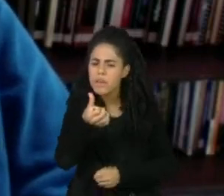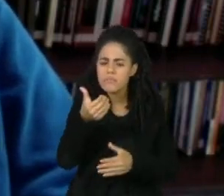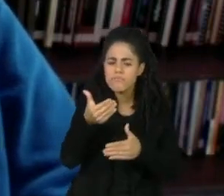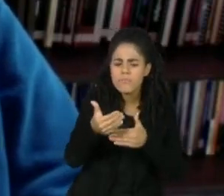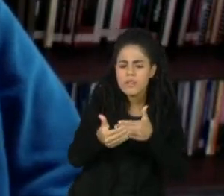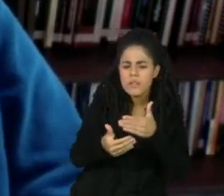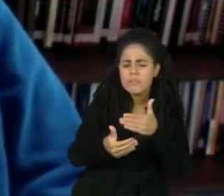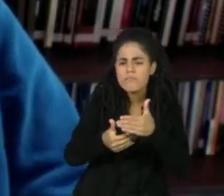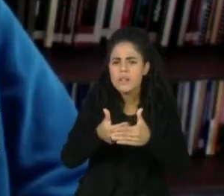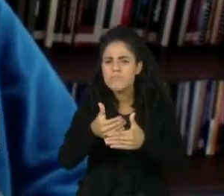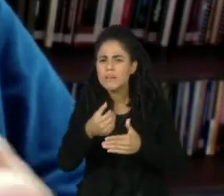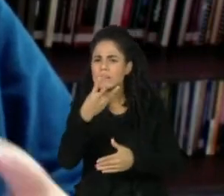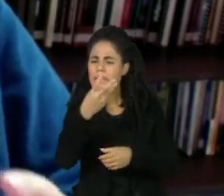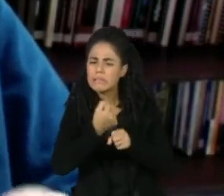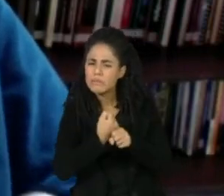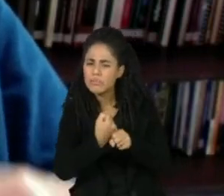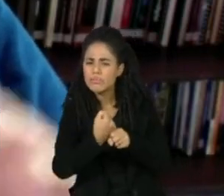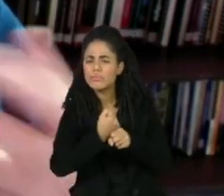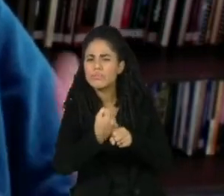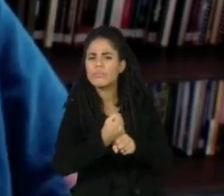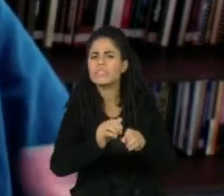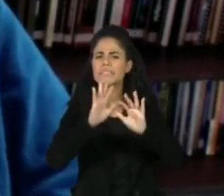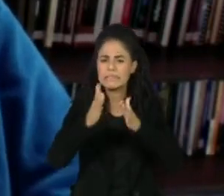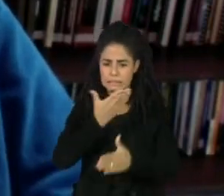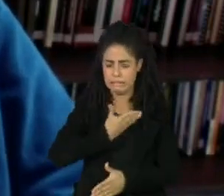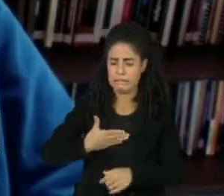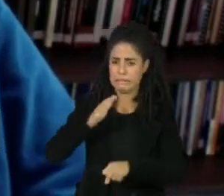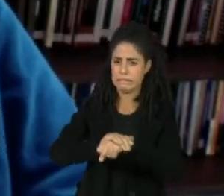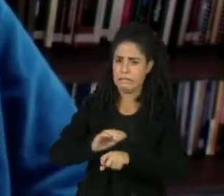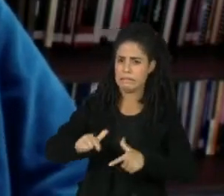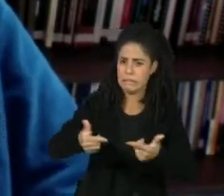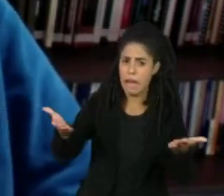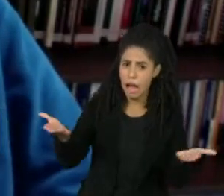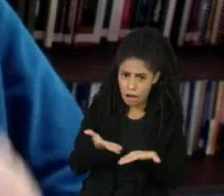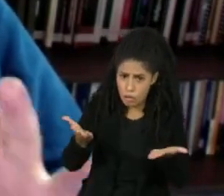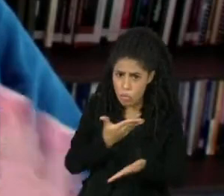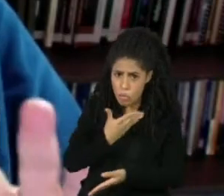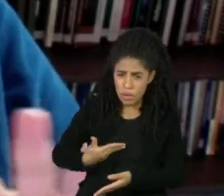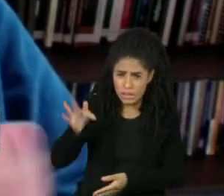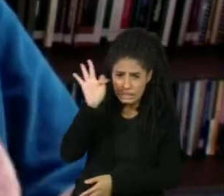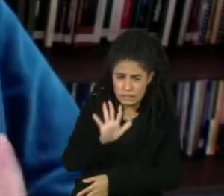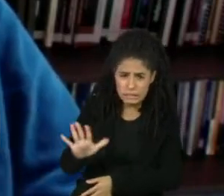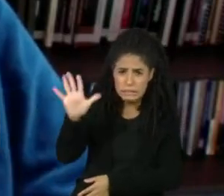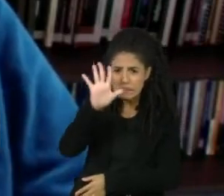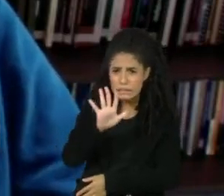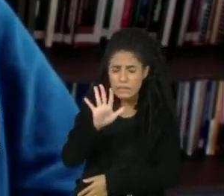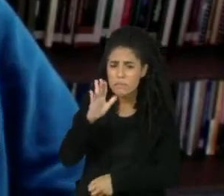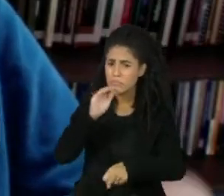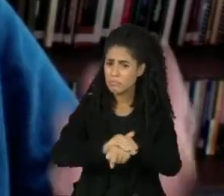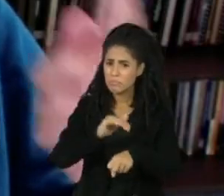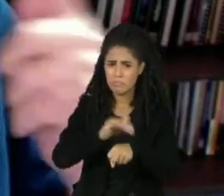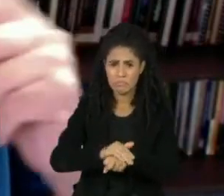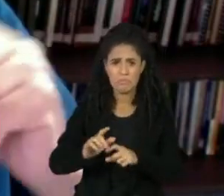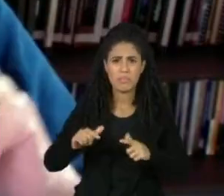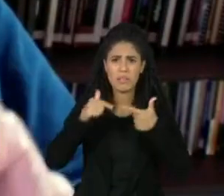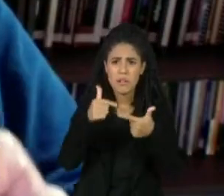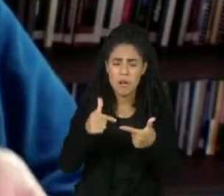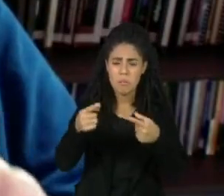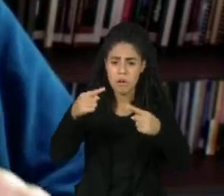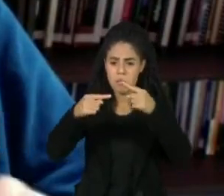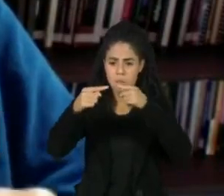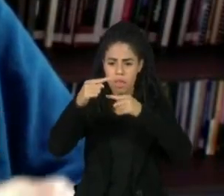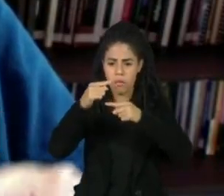últimos 3 anos e meio, já com essa política do governo federal atual, que é uma política de